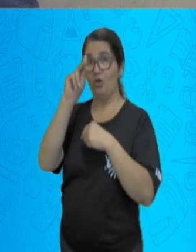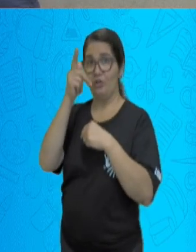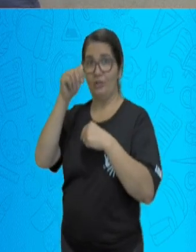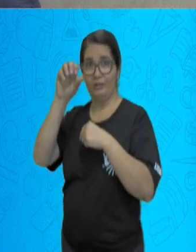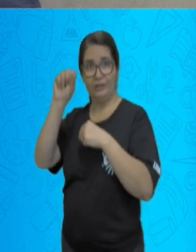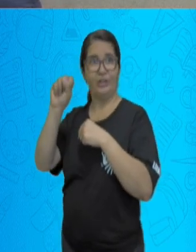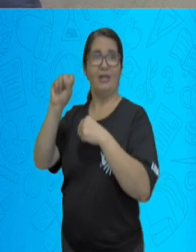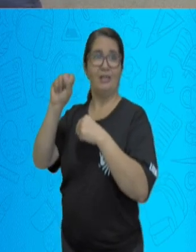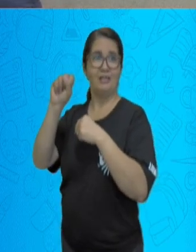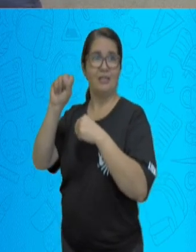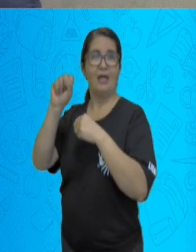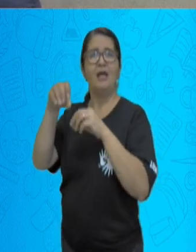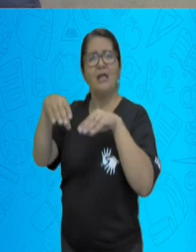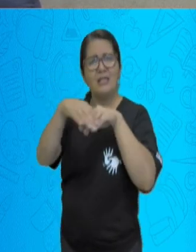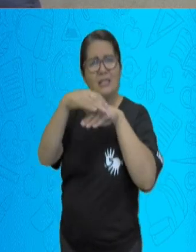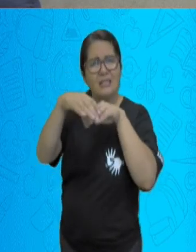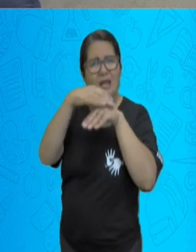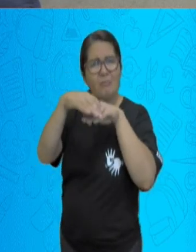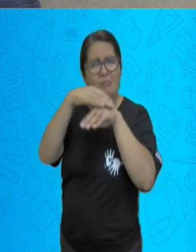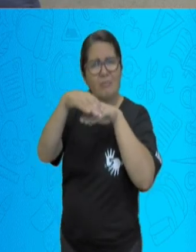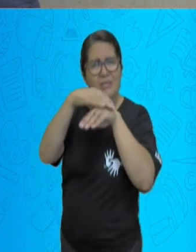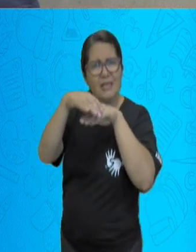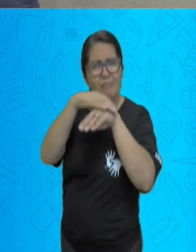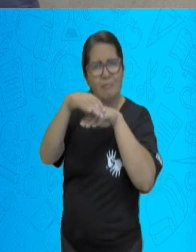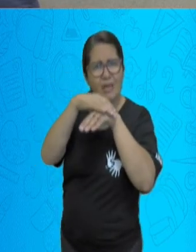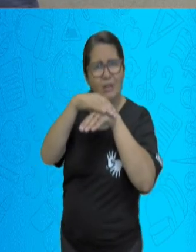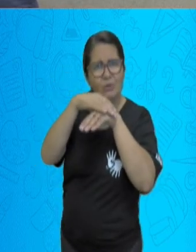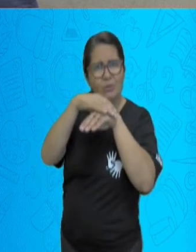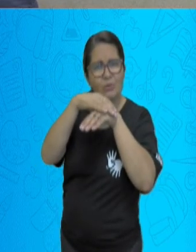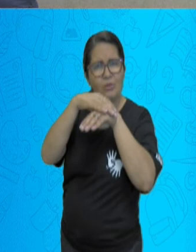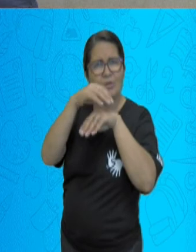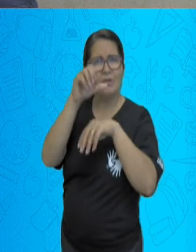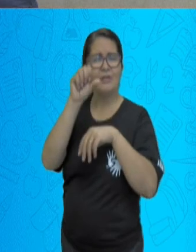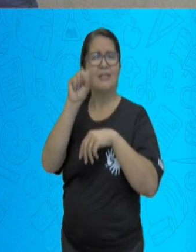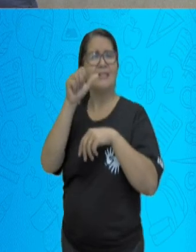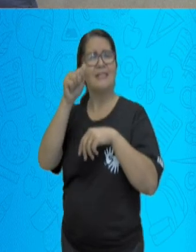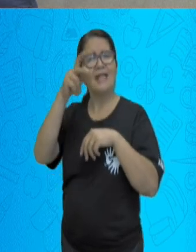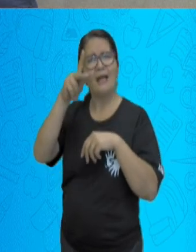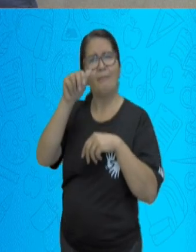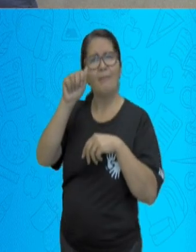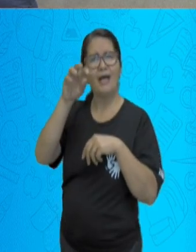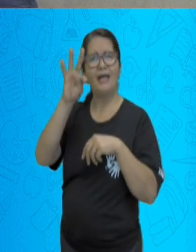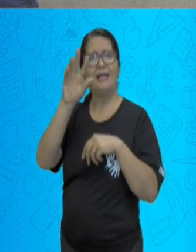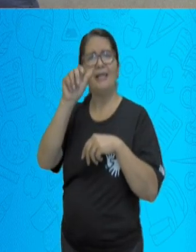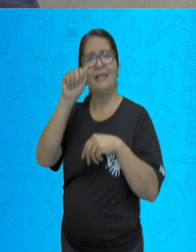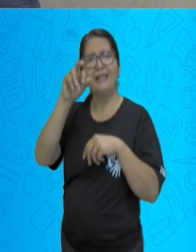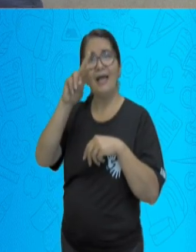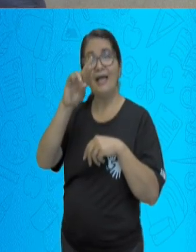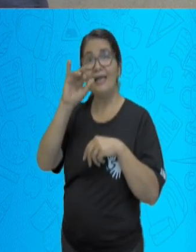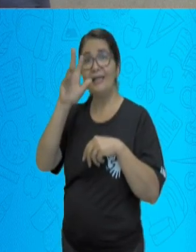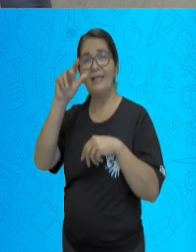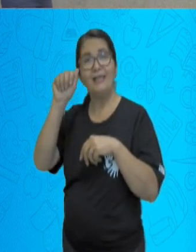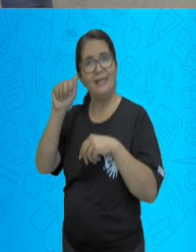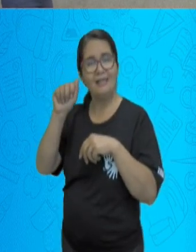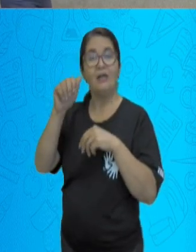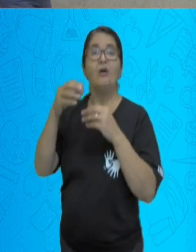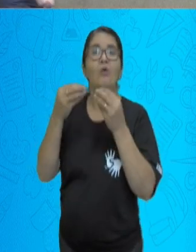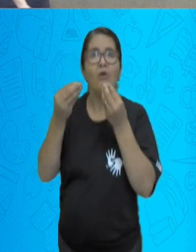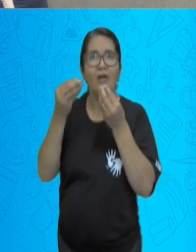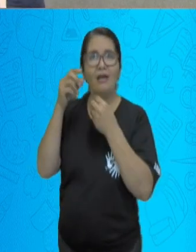plantas. Sapato. Sapataria. Olha, observem o radical da